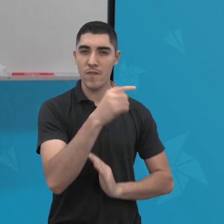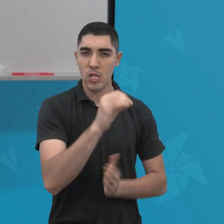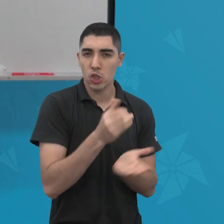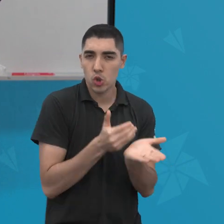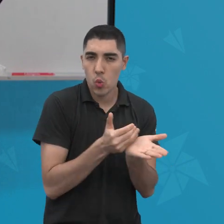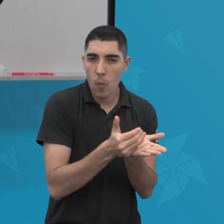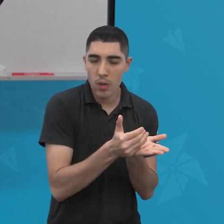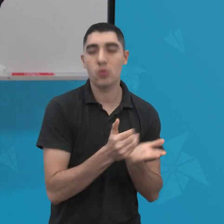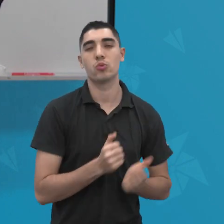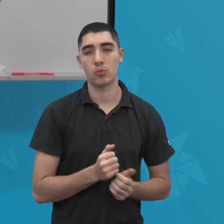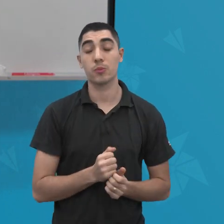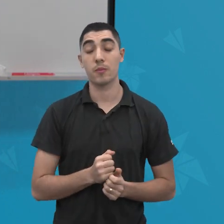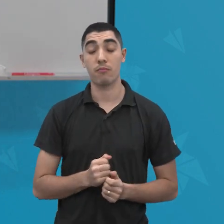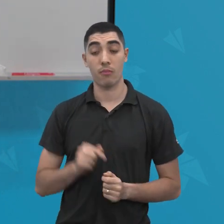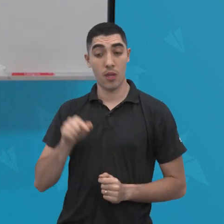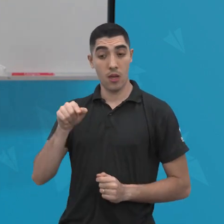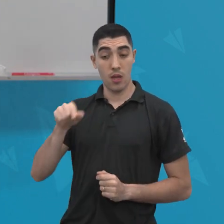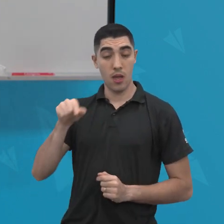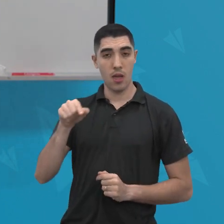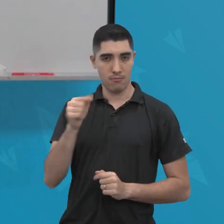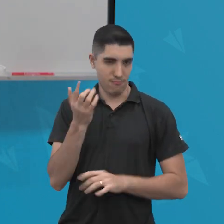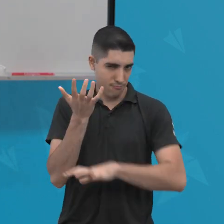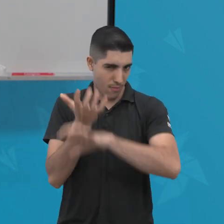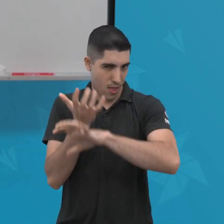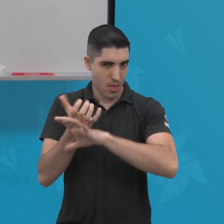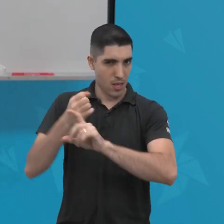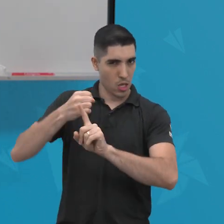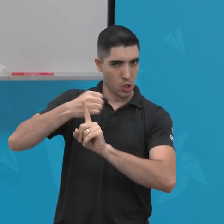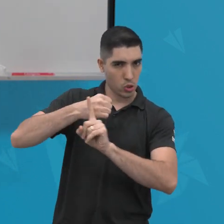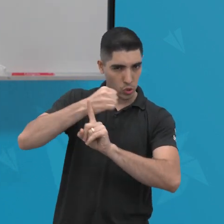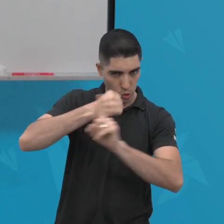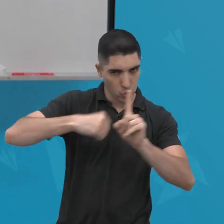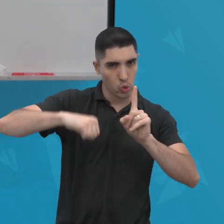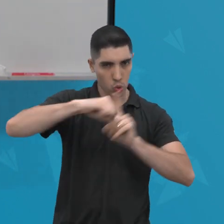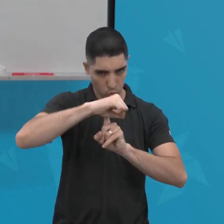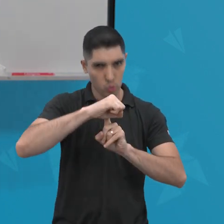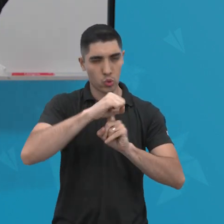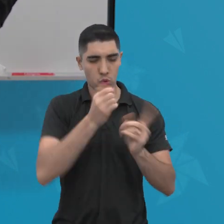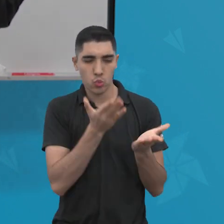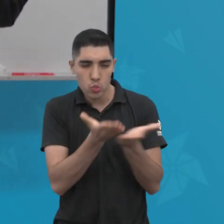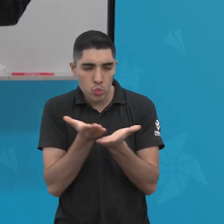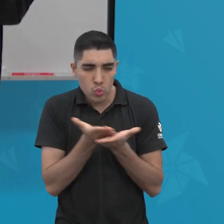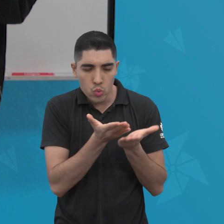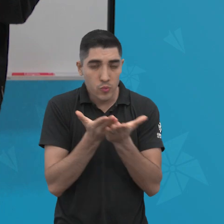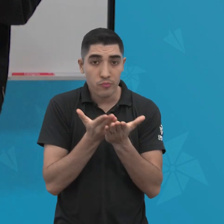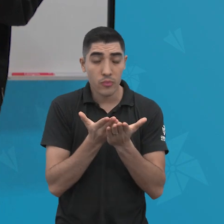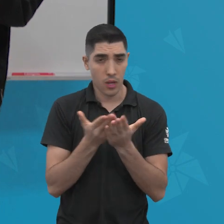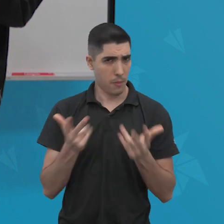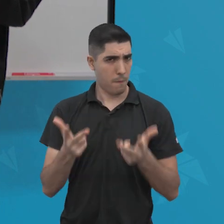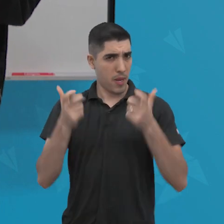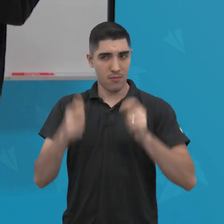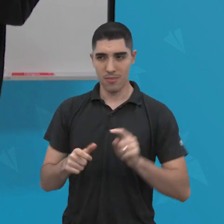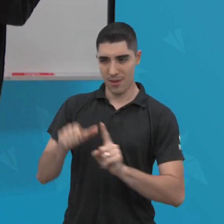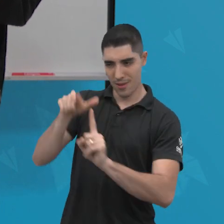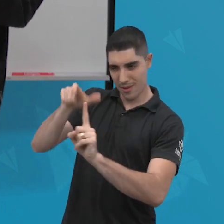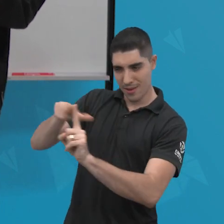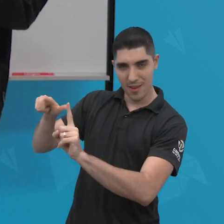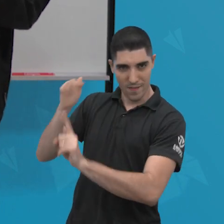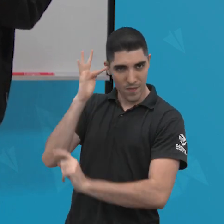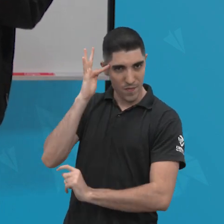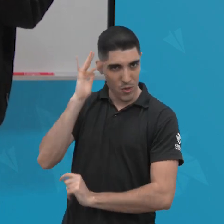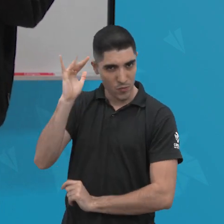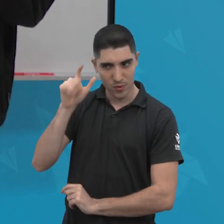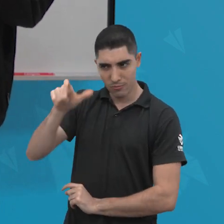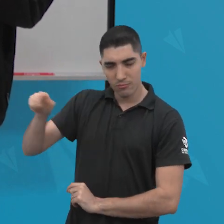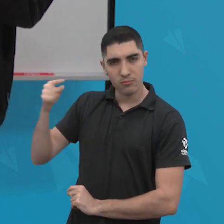de formação da sociologia, nós começamos a ver que esses pensadores